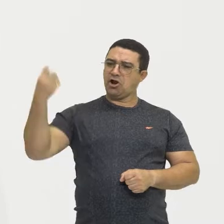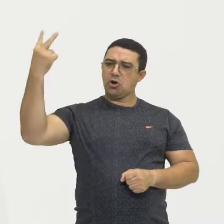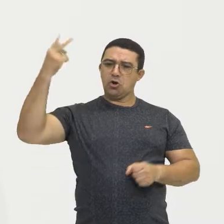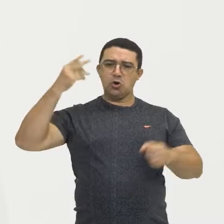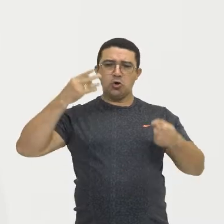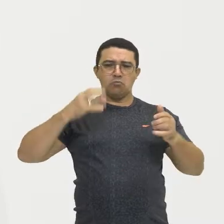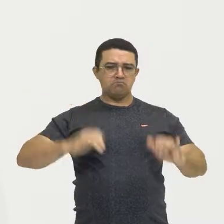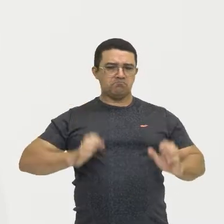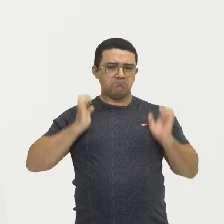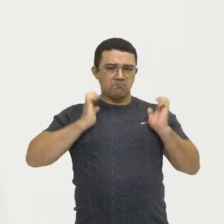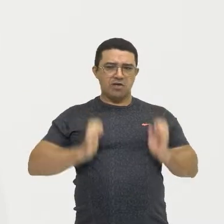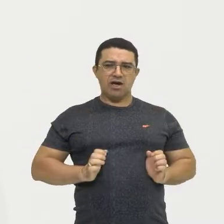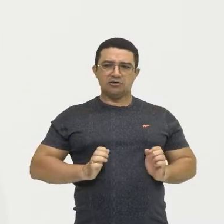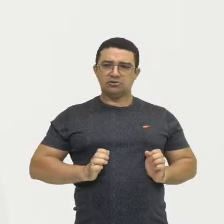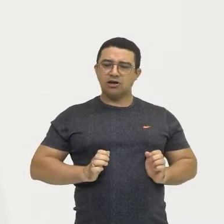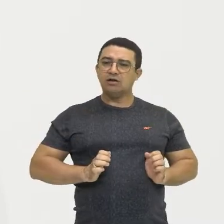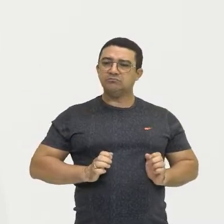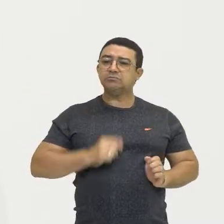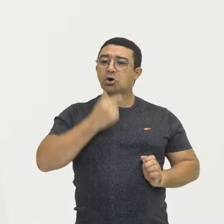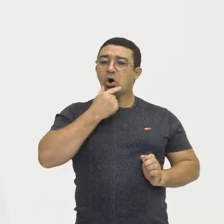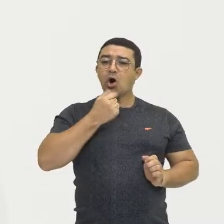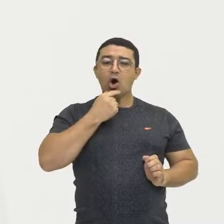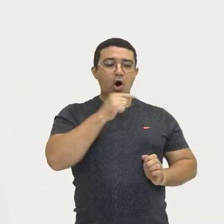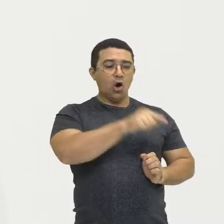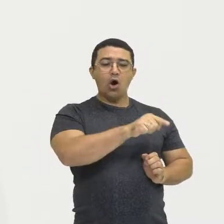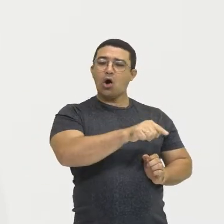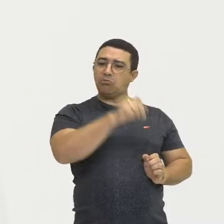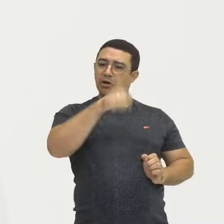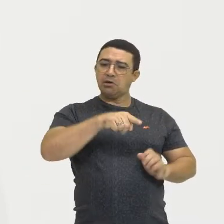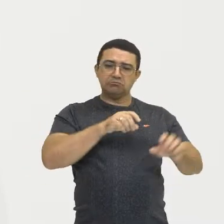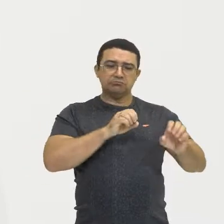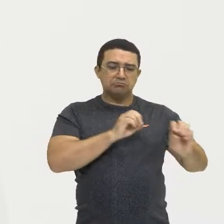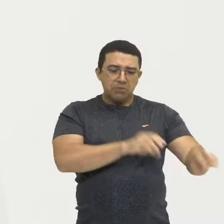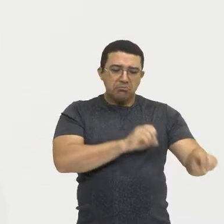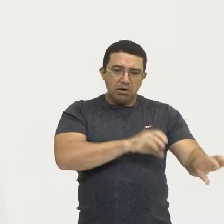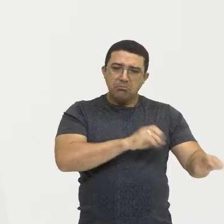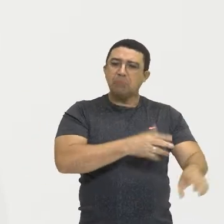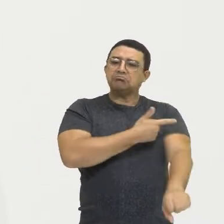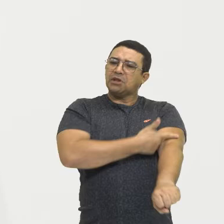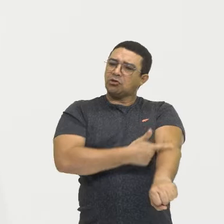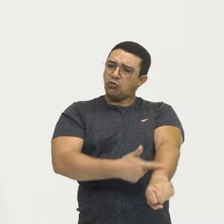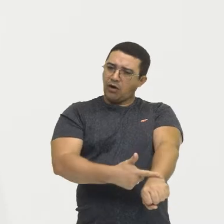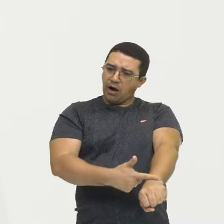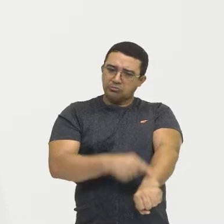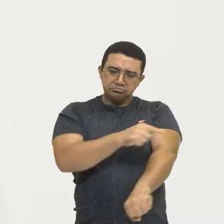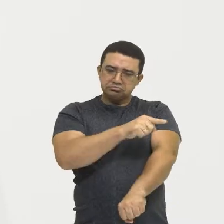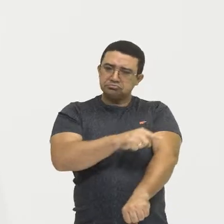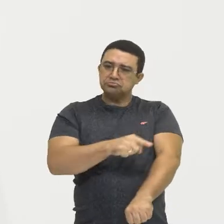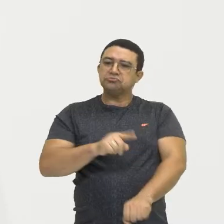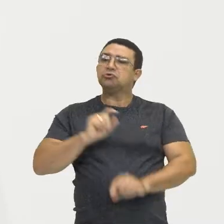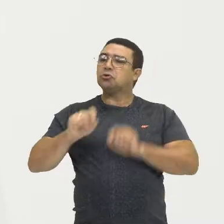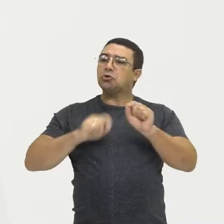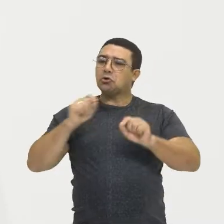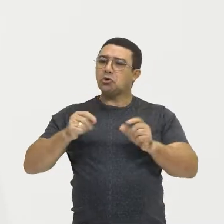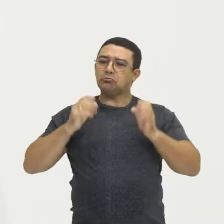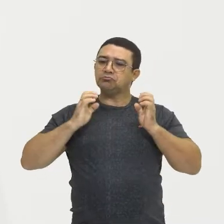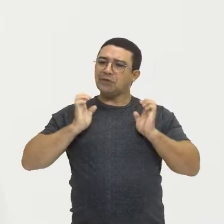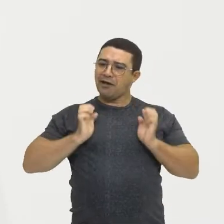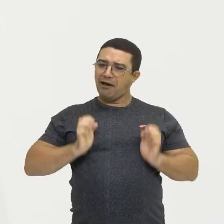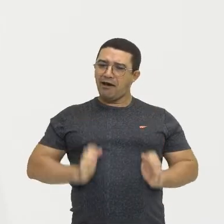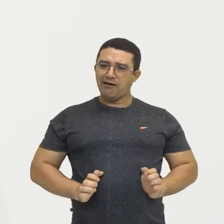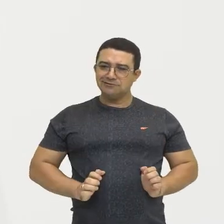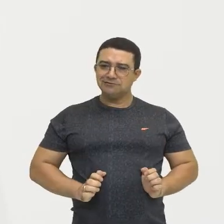homens eram educados para serem cavaleiros, né? E cavalheiros também.